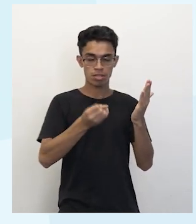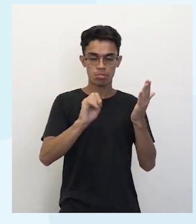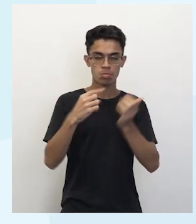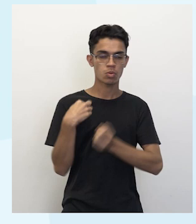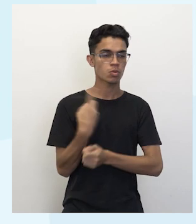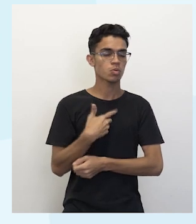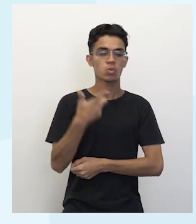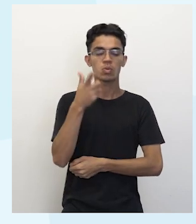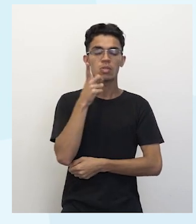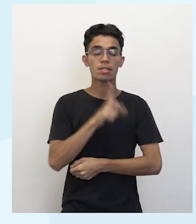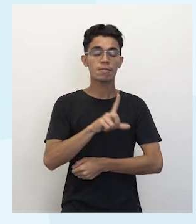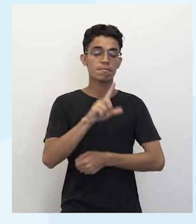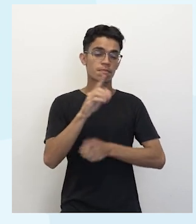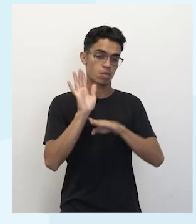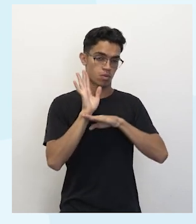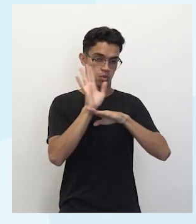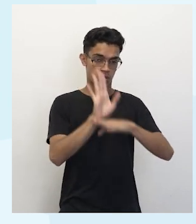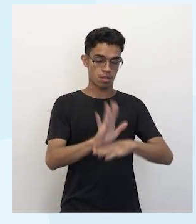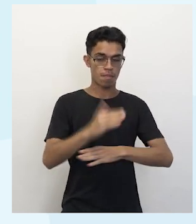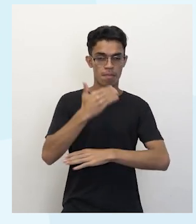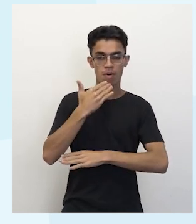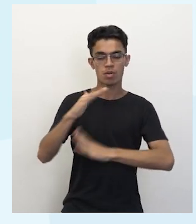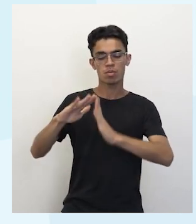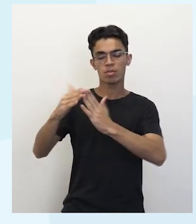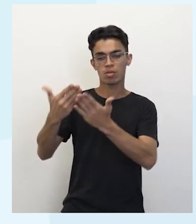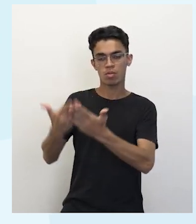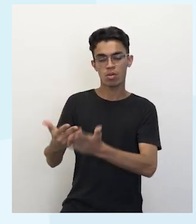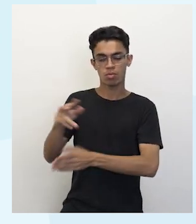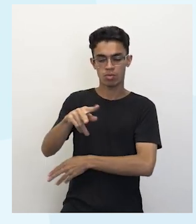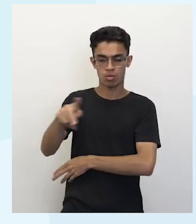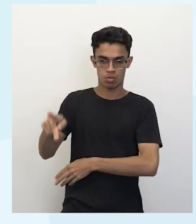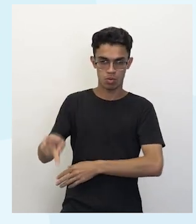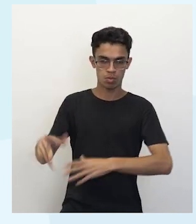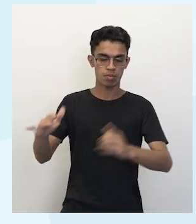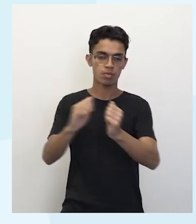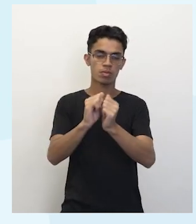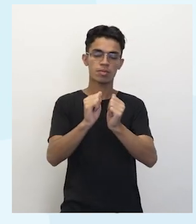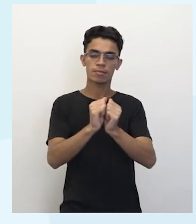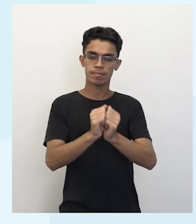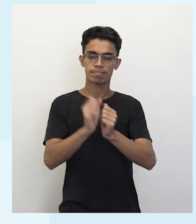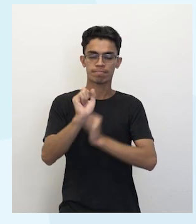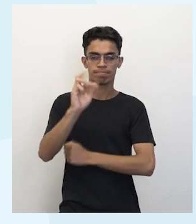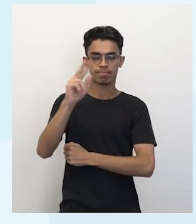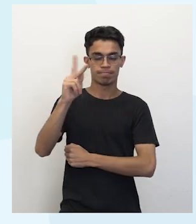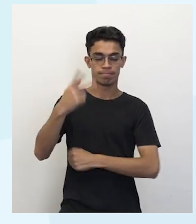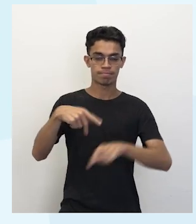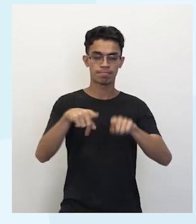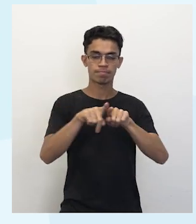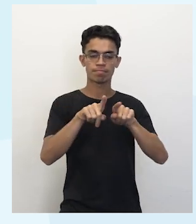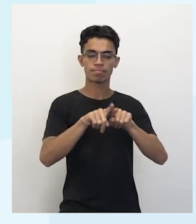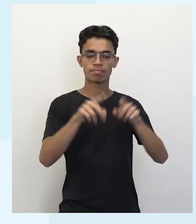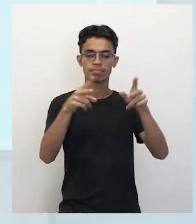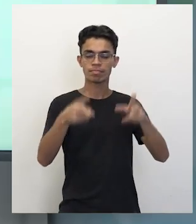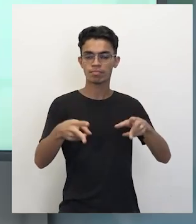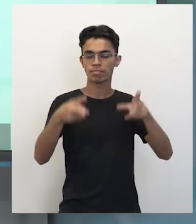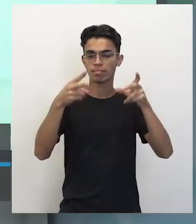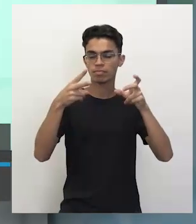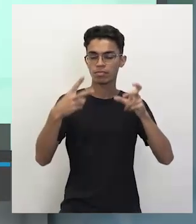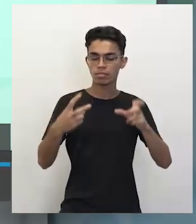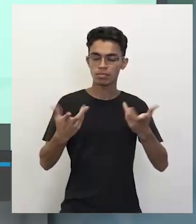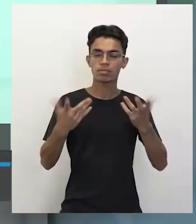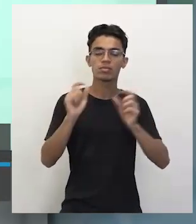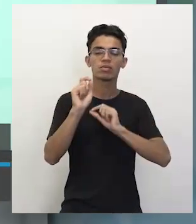super gabaritado lá na sua escola para resolver, para ajudar a resolver com você, tá bom? E também é bom identificar então a aula com o